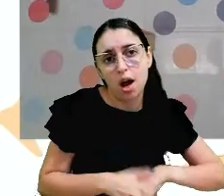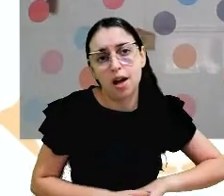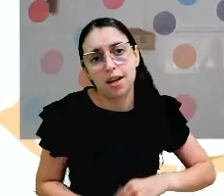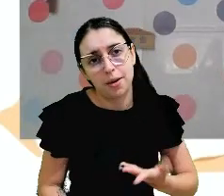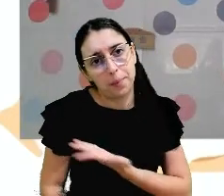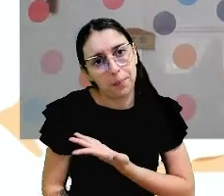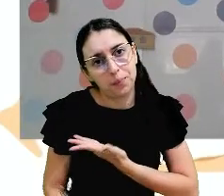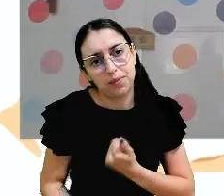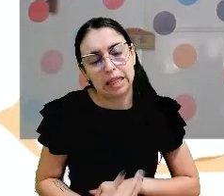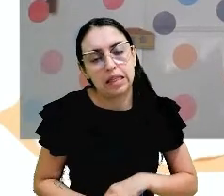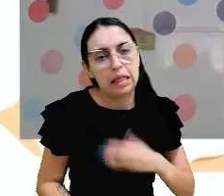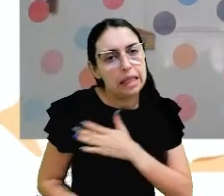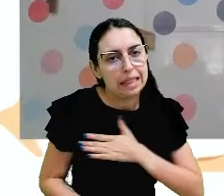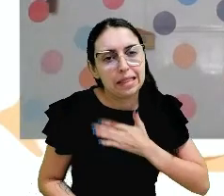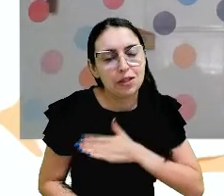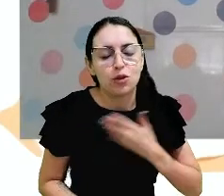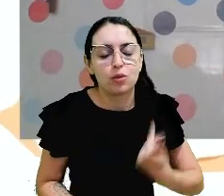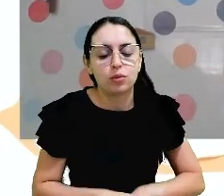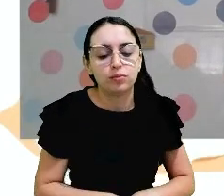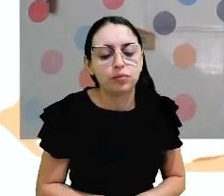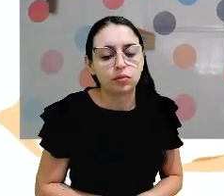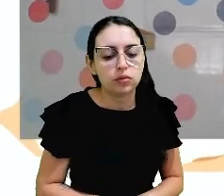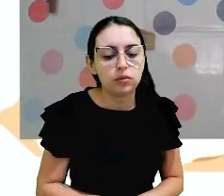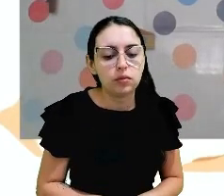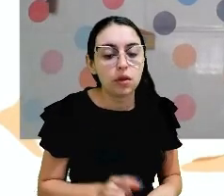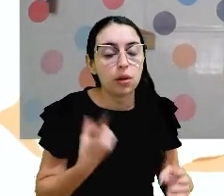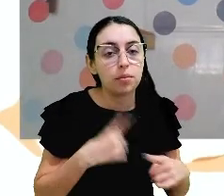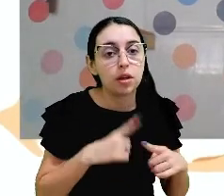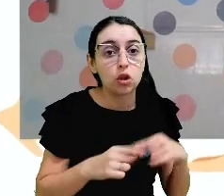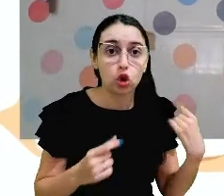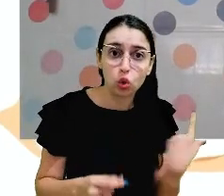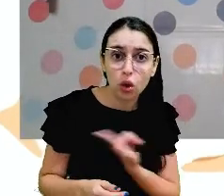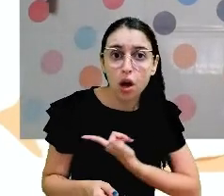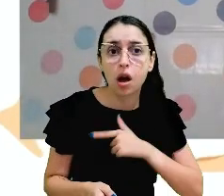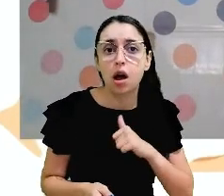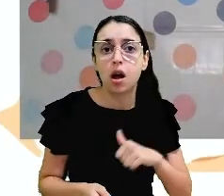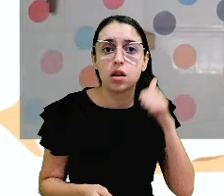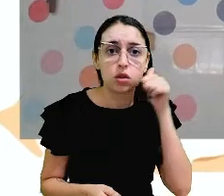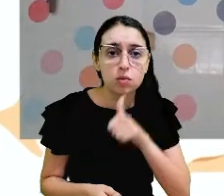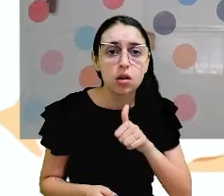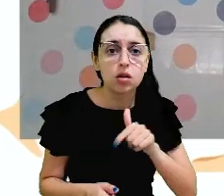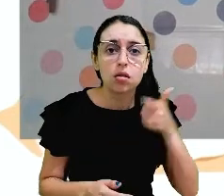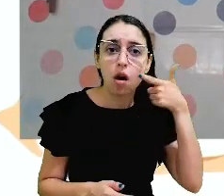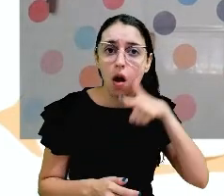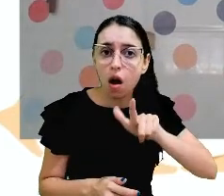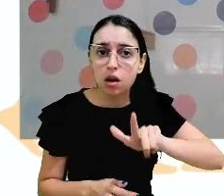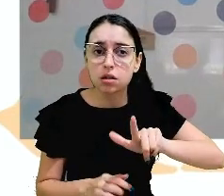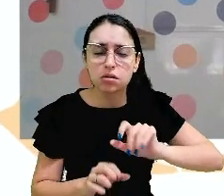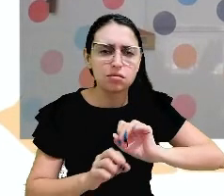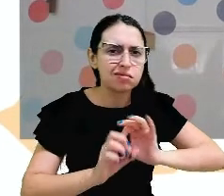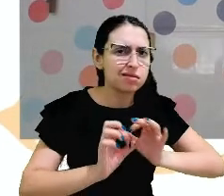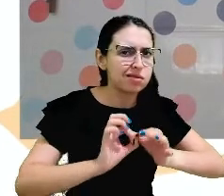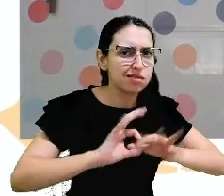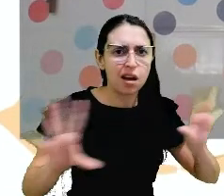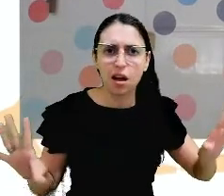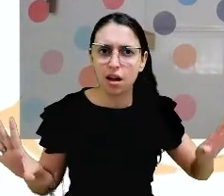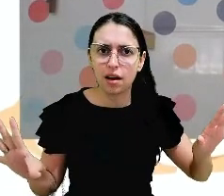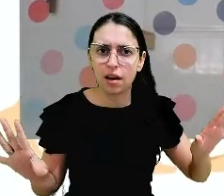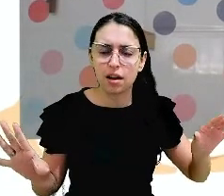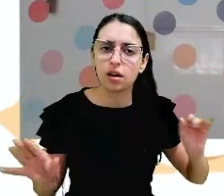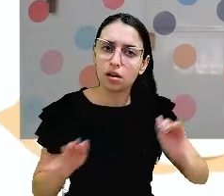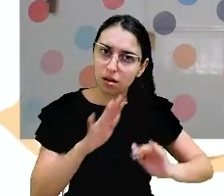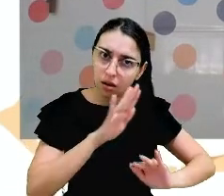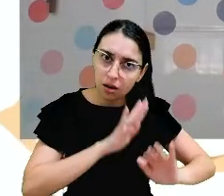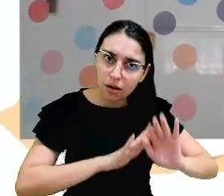queridas, porque nós somos mulheres que estamos conseguindo romper o teto de vidro. É devagar,